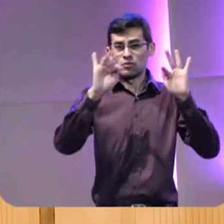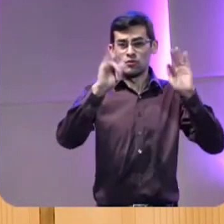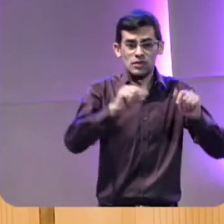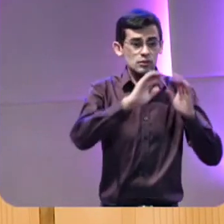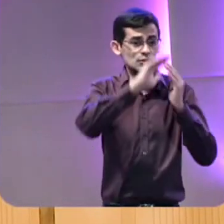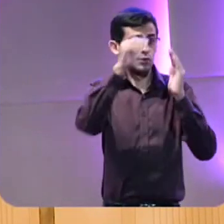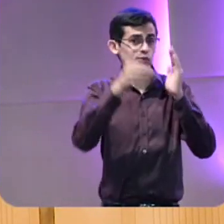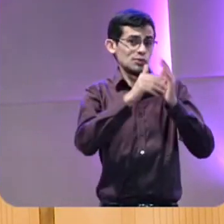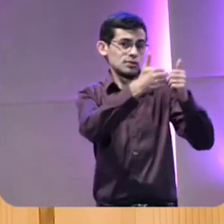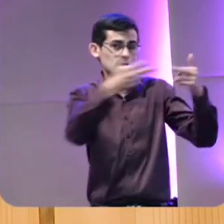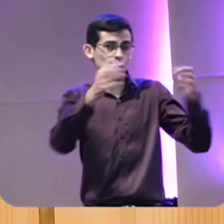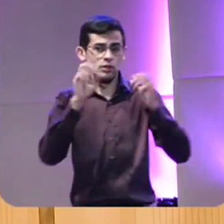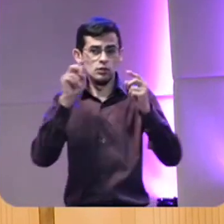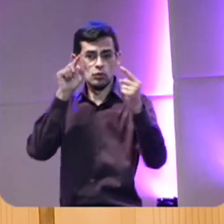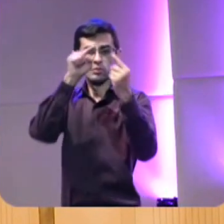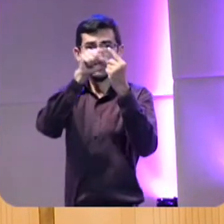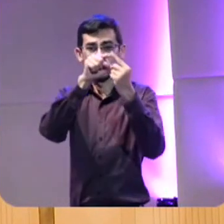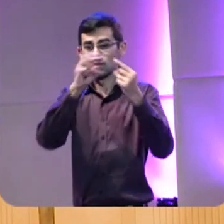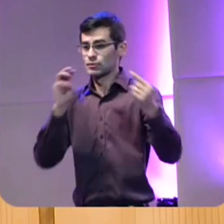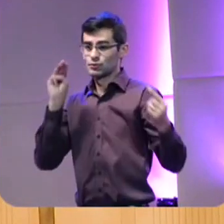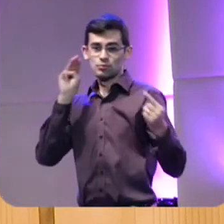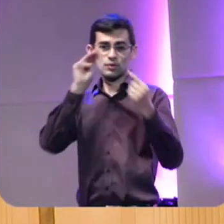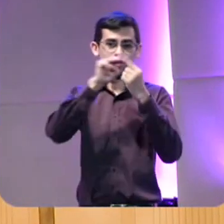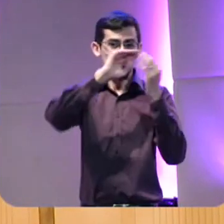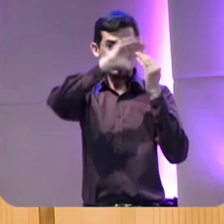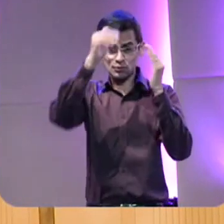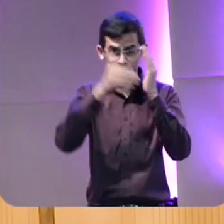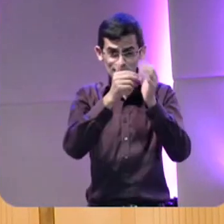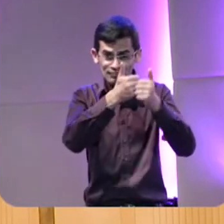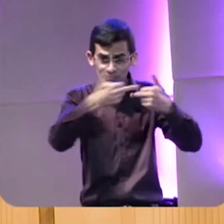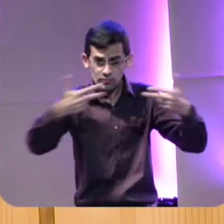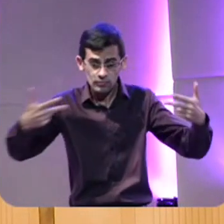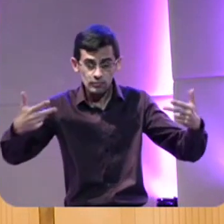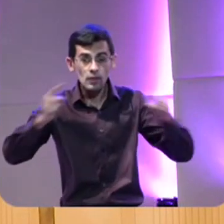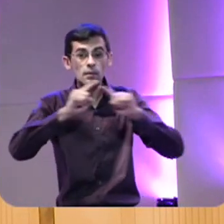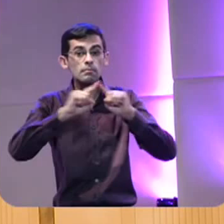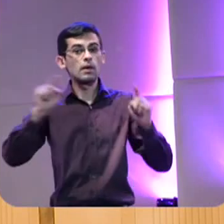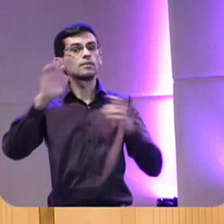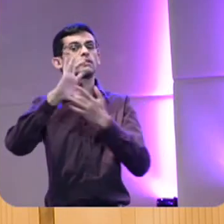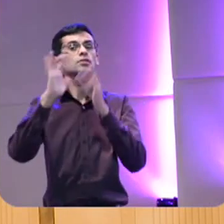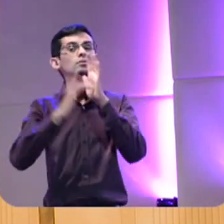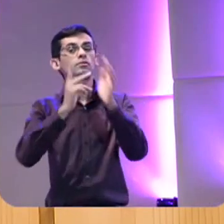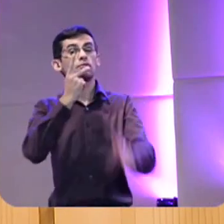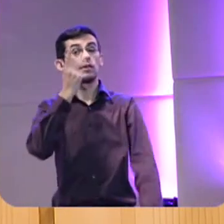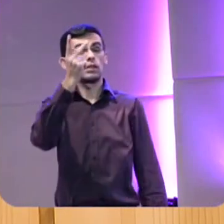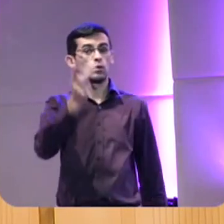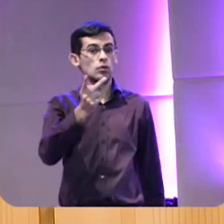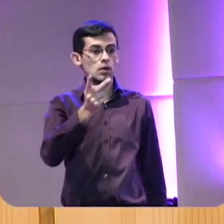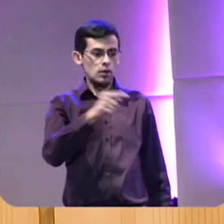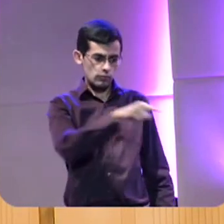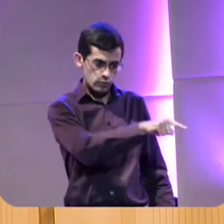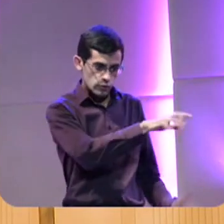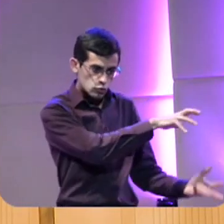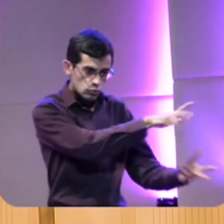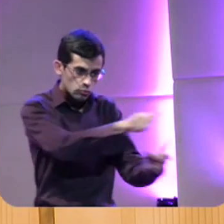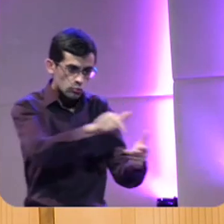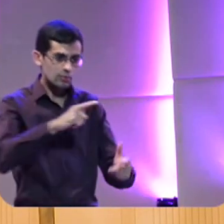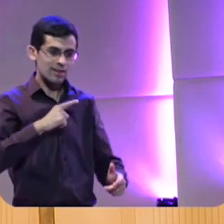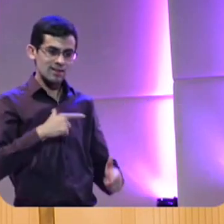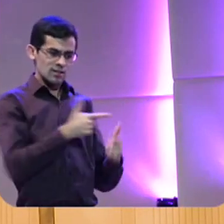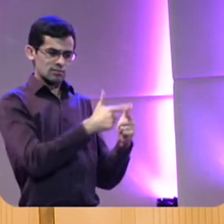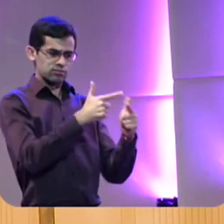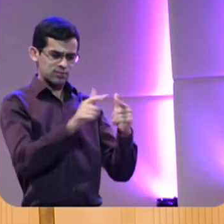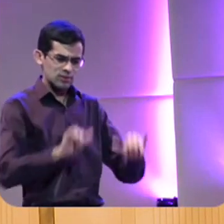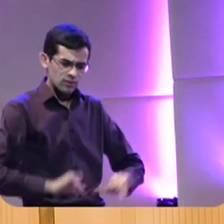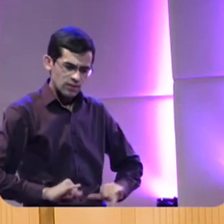as coisas, do propósito, da missão, de tudo mais. E Jesus estava dizendo assim, olha, no mundo tereis aflições,